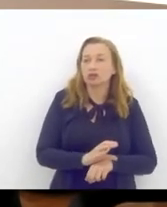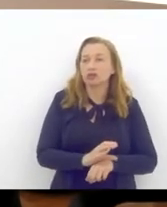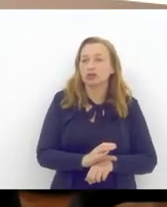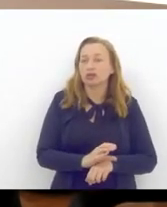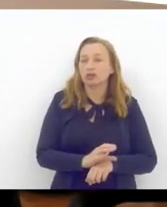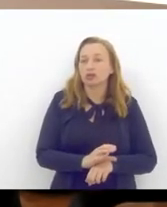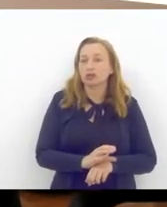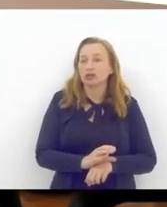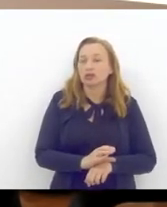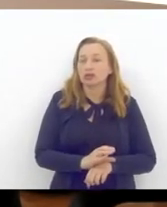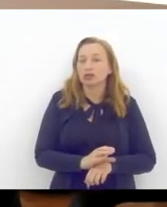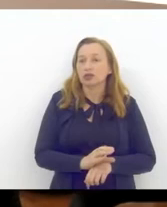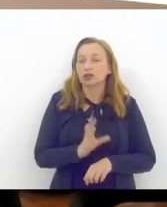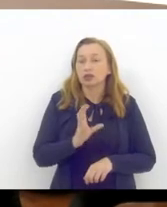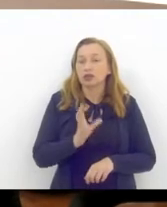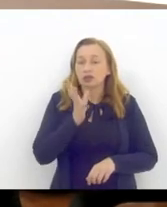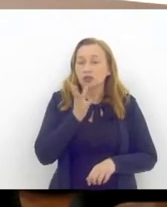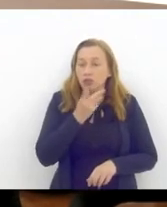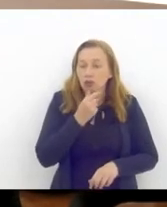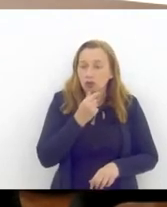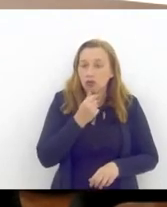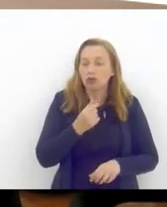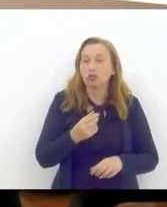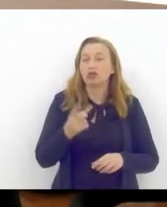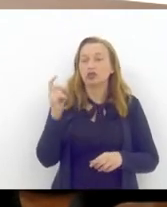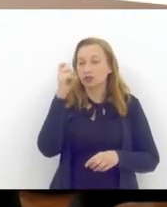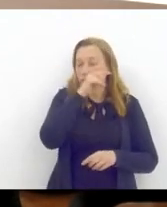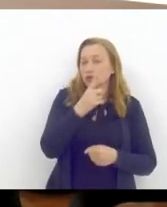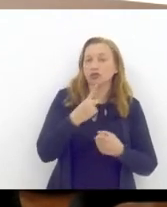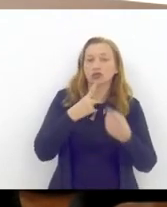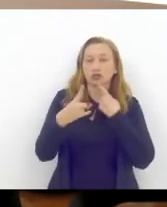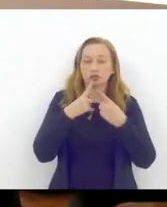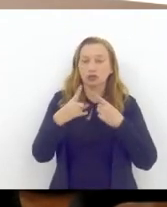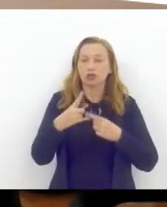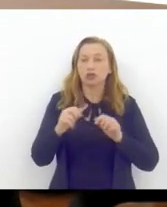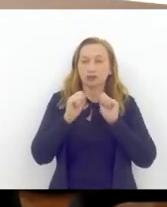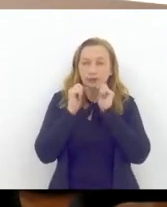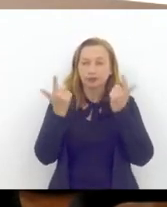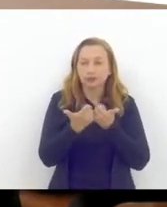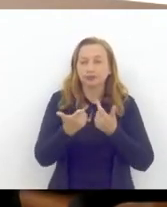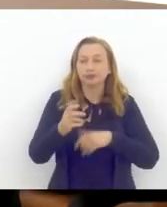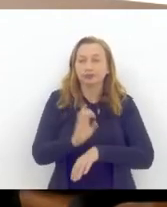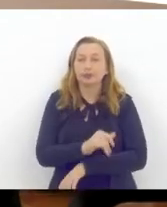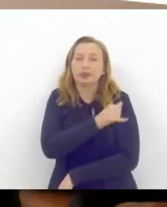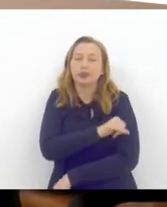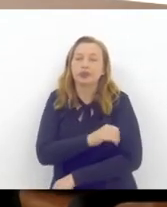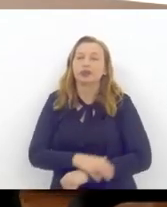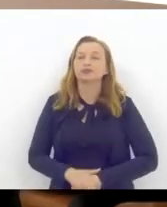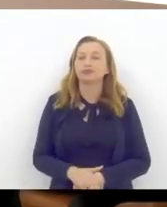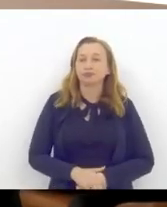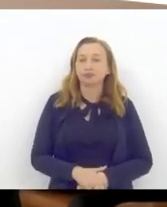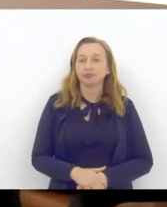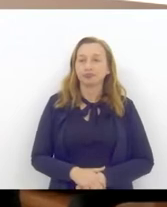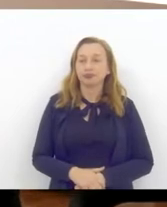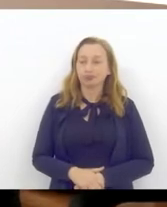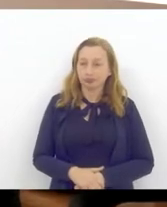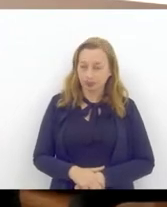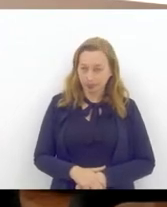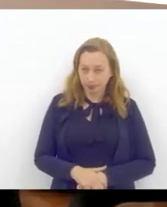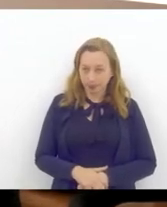da hora, dificultando os debates aqui pela Assembleia Legislativa do Estado, por essa casa. Com essas